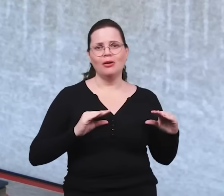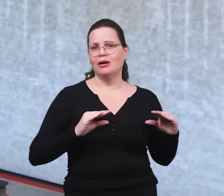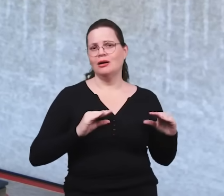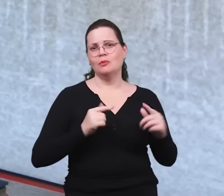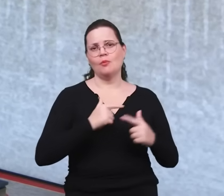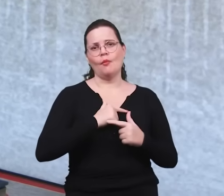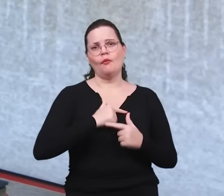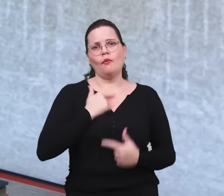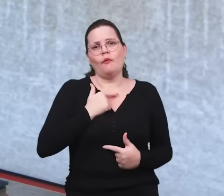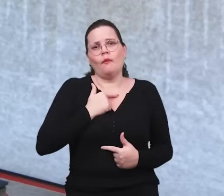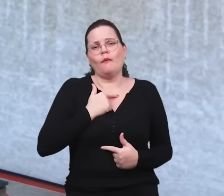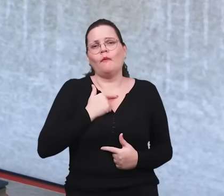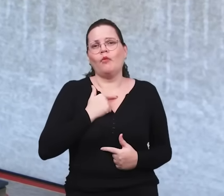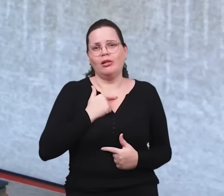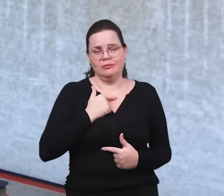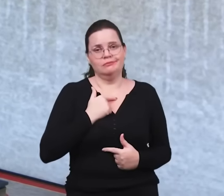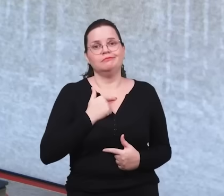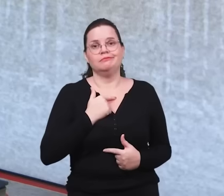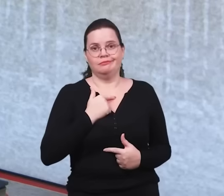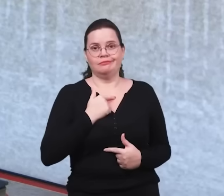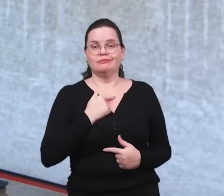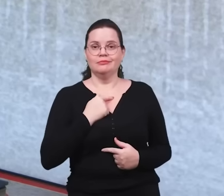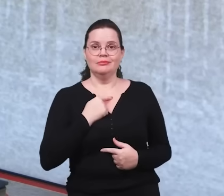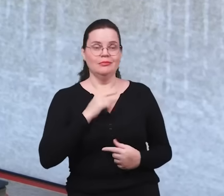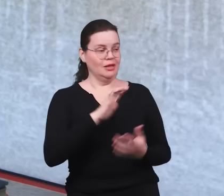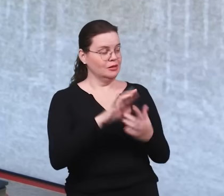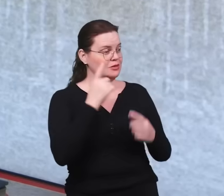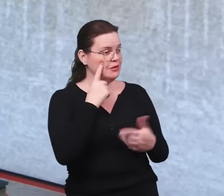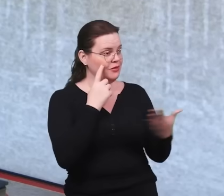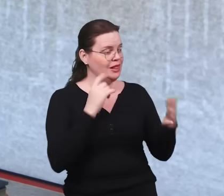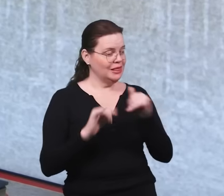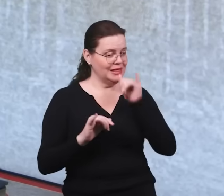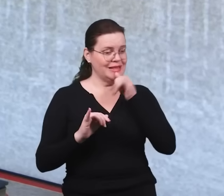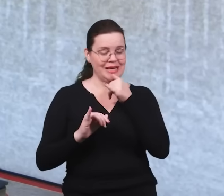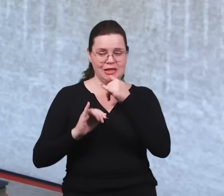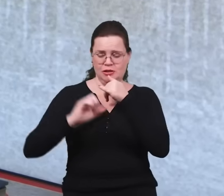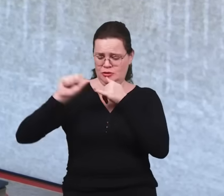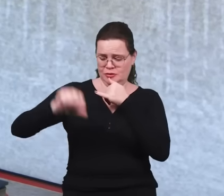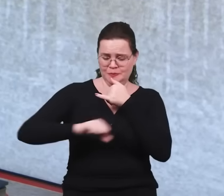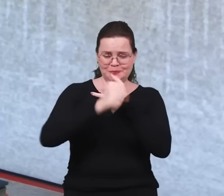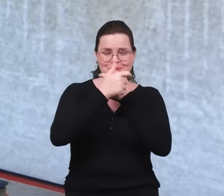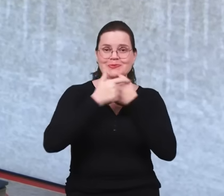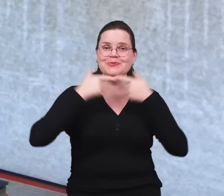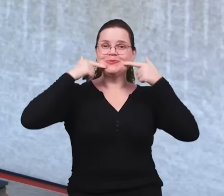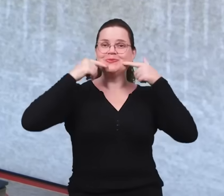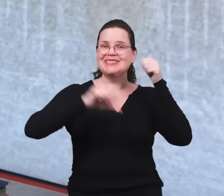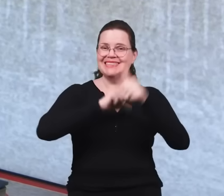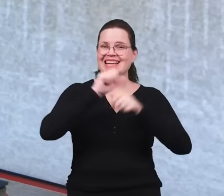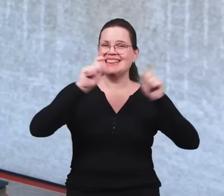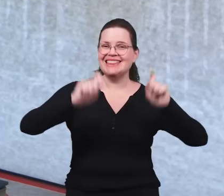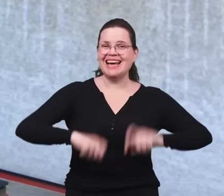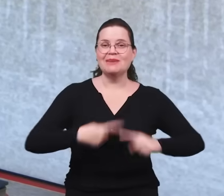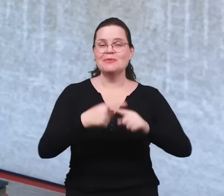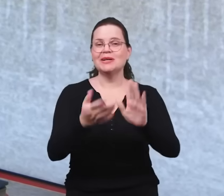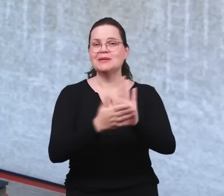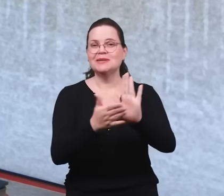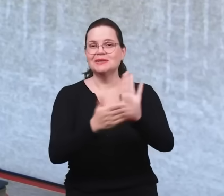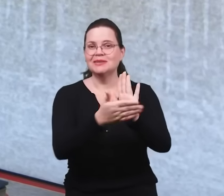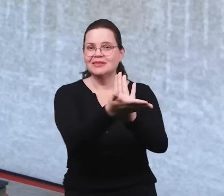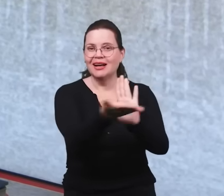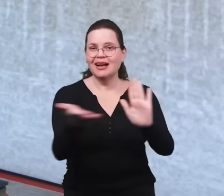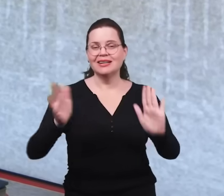Jesus transforma a tristeza em alegria, porque ele oferece uma salvação para gozo eterno da